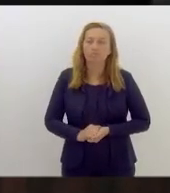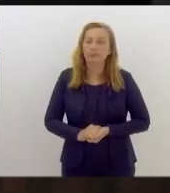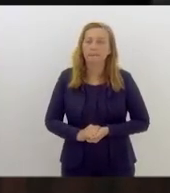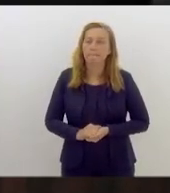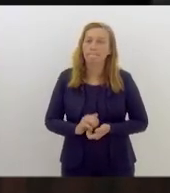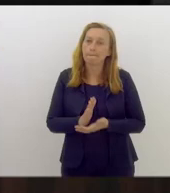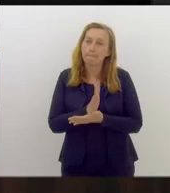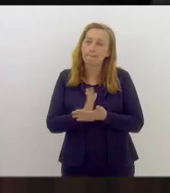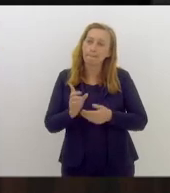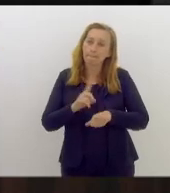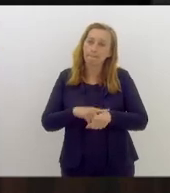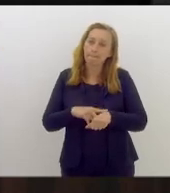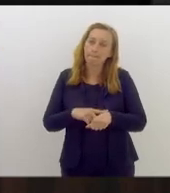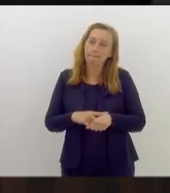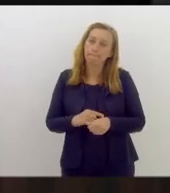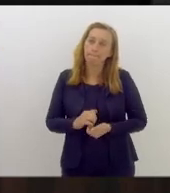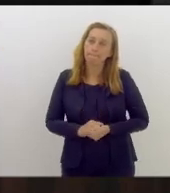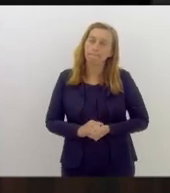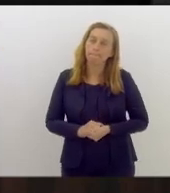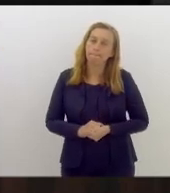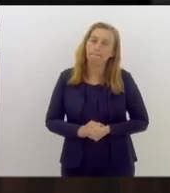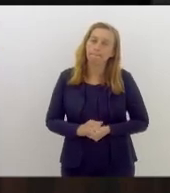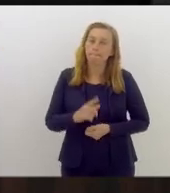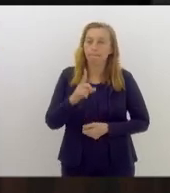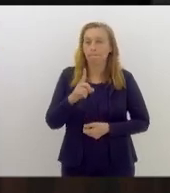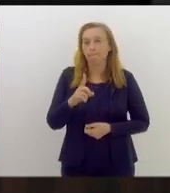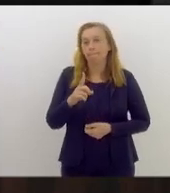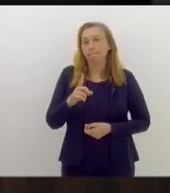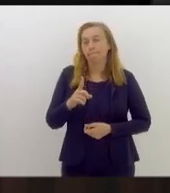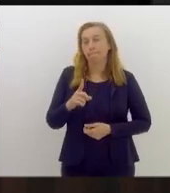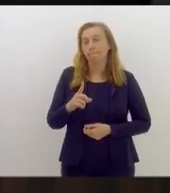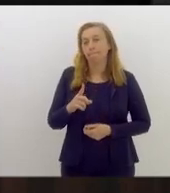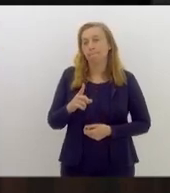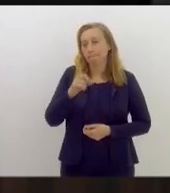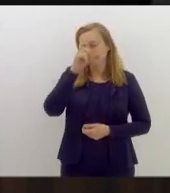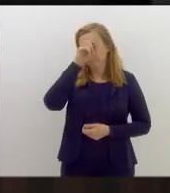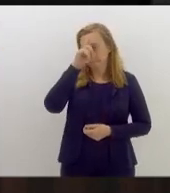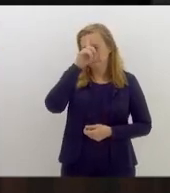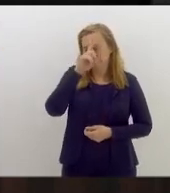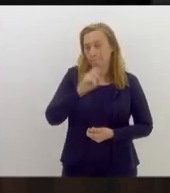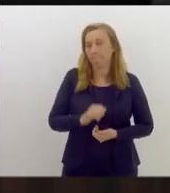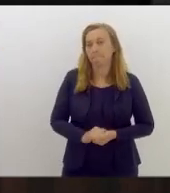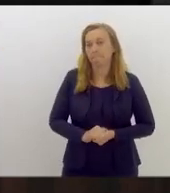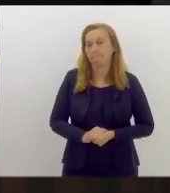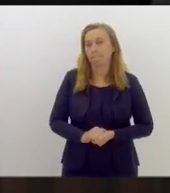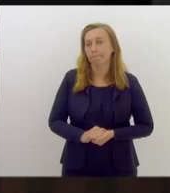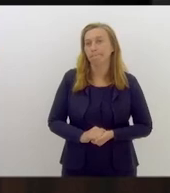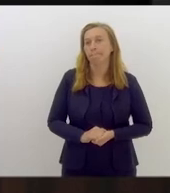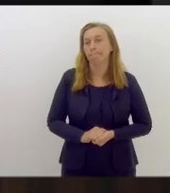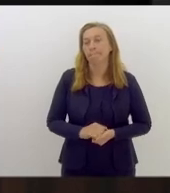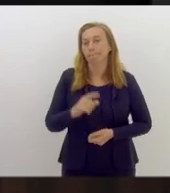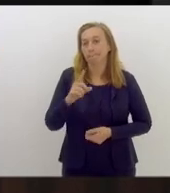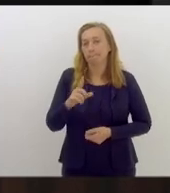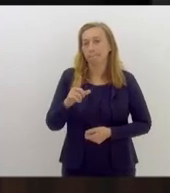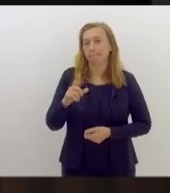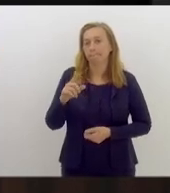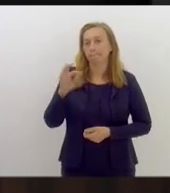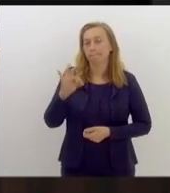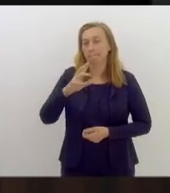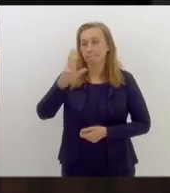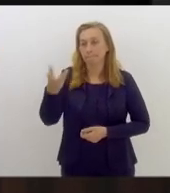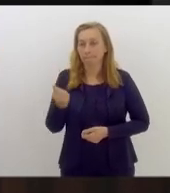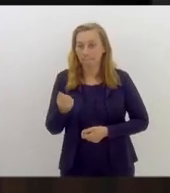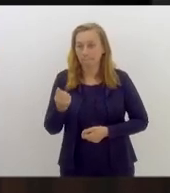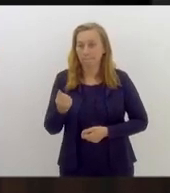Algum tempo fui procurado pela direção do Hospital Gafre Guinle e, segundo fui informado no dia de